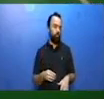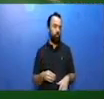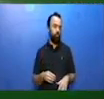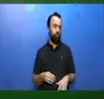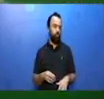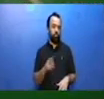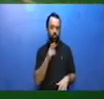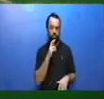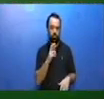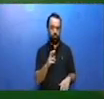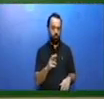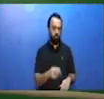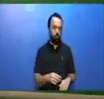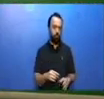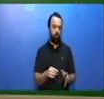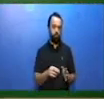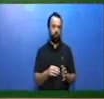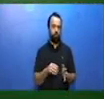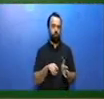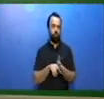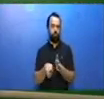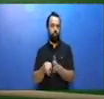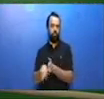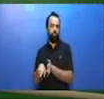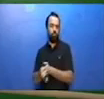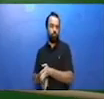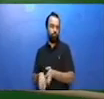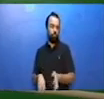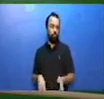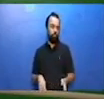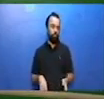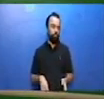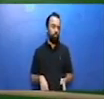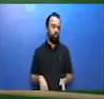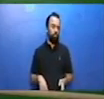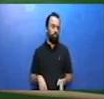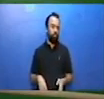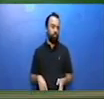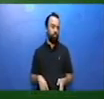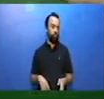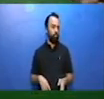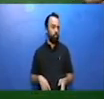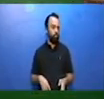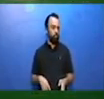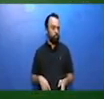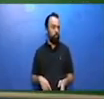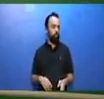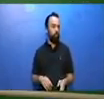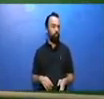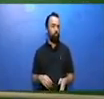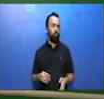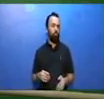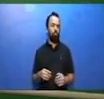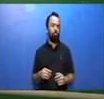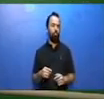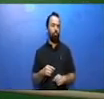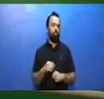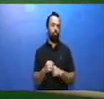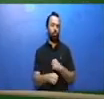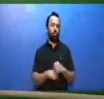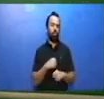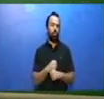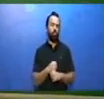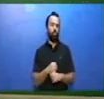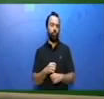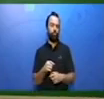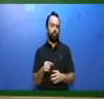1920, responda às questões. Que época era descrita o texto? Lá no texto? Muito fácil,